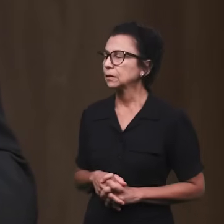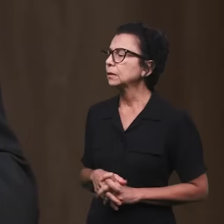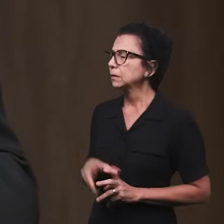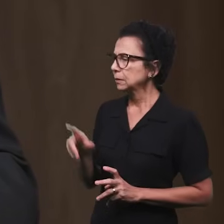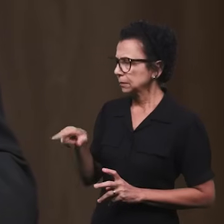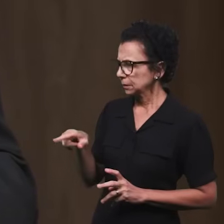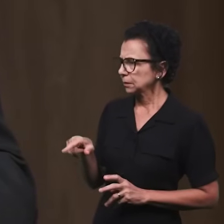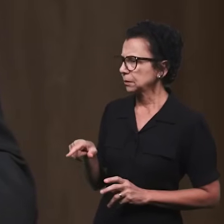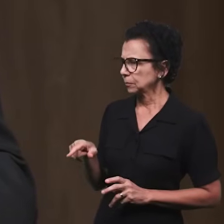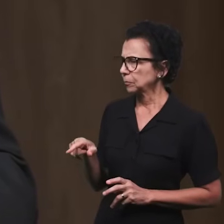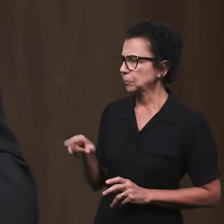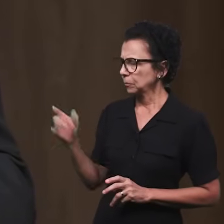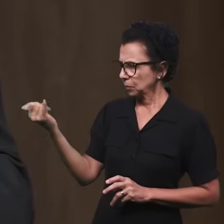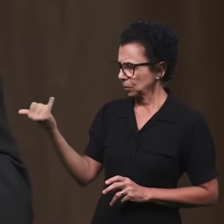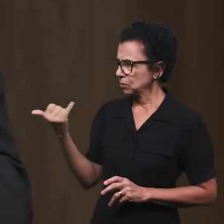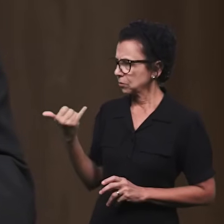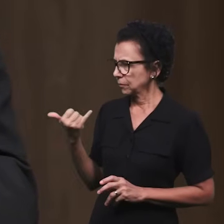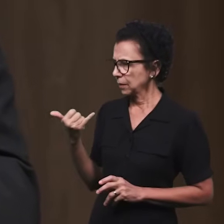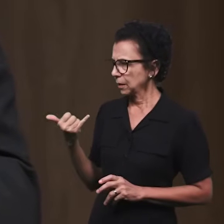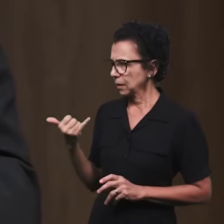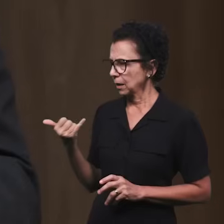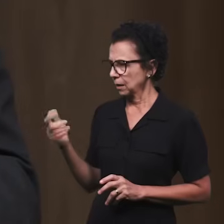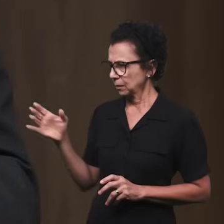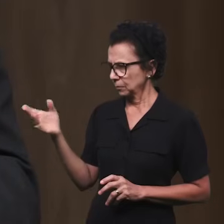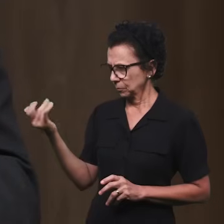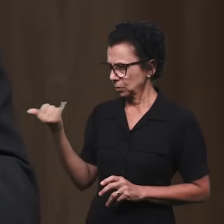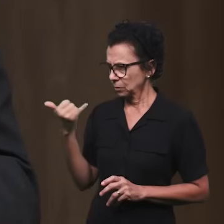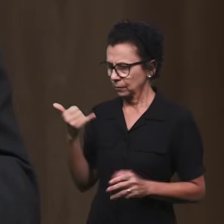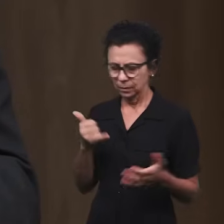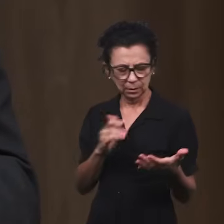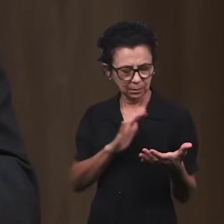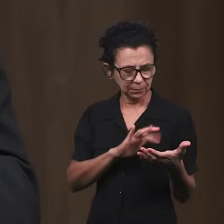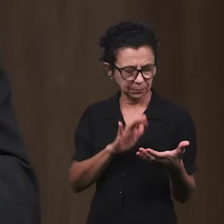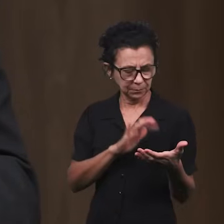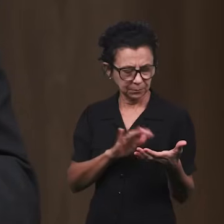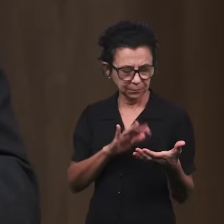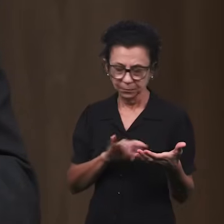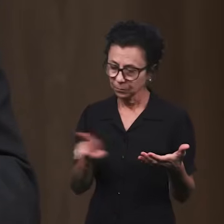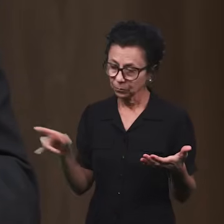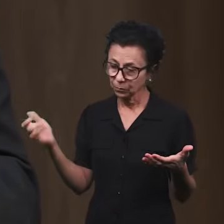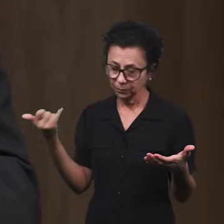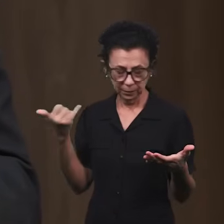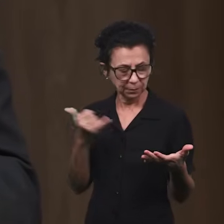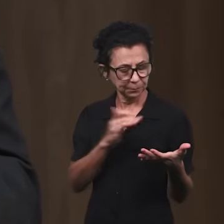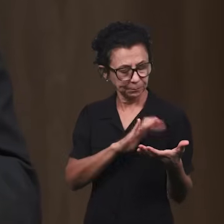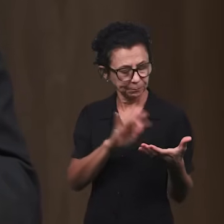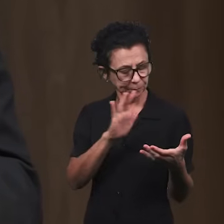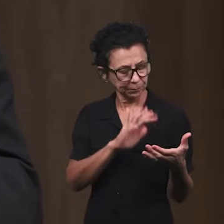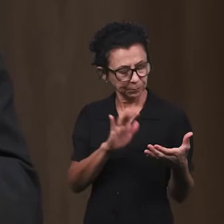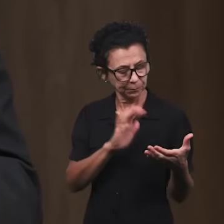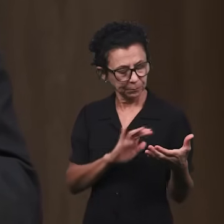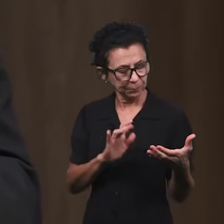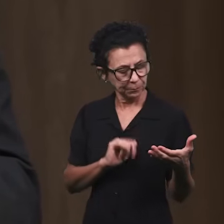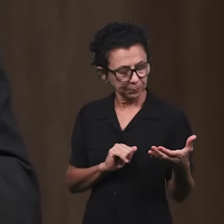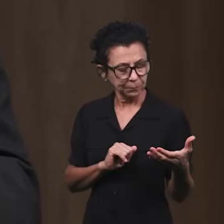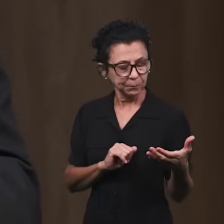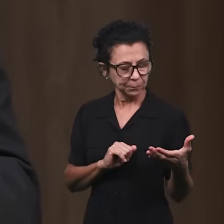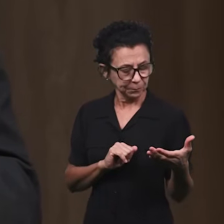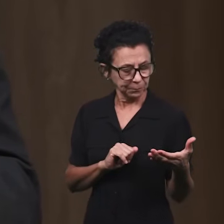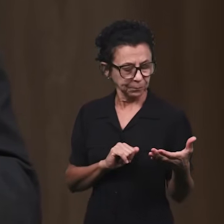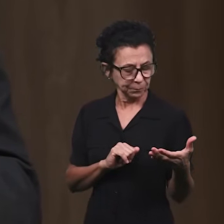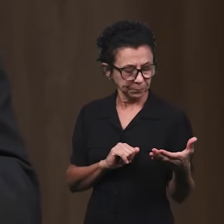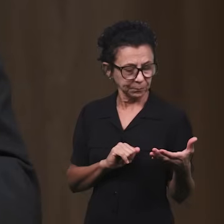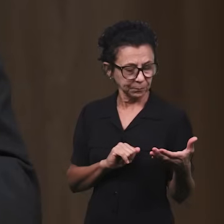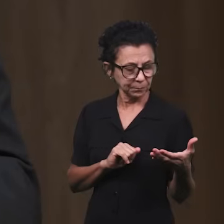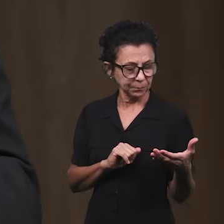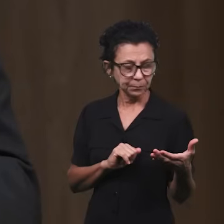falar, e continua. Quer dizer, você não parou para ele. Ele não é atenção. Aí você faz o que com o seu filho?